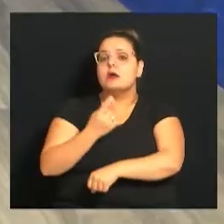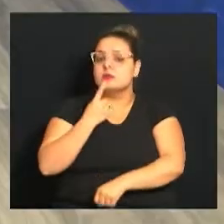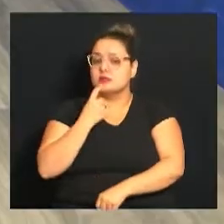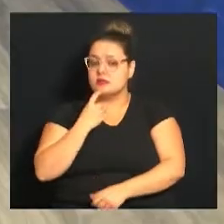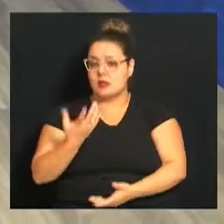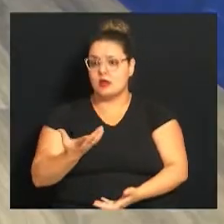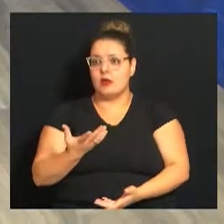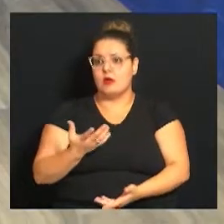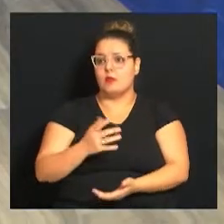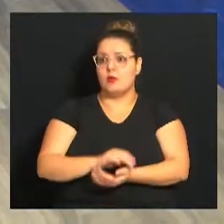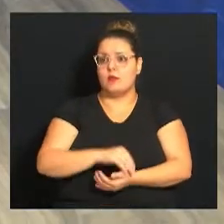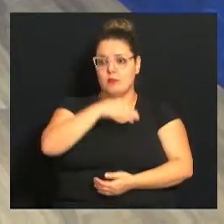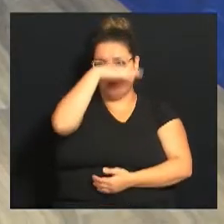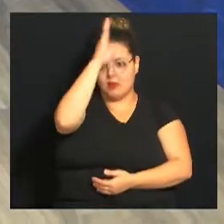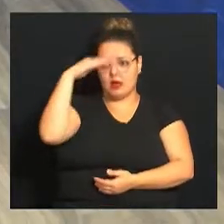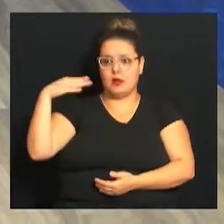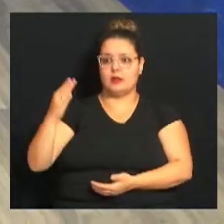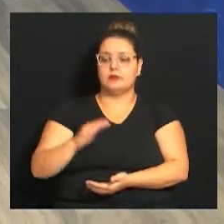Mari?